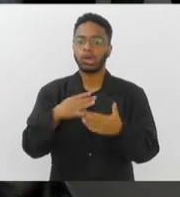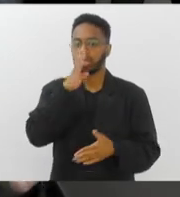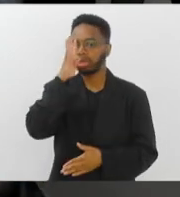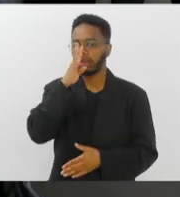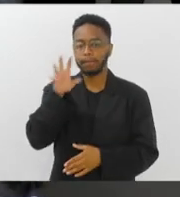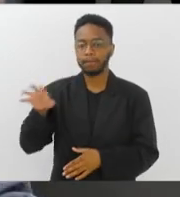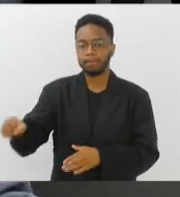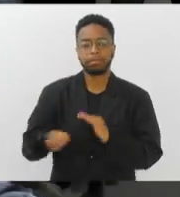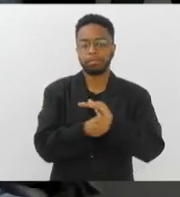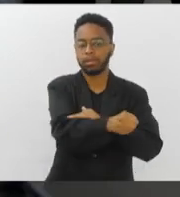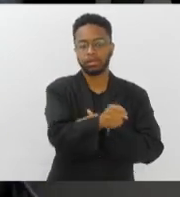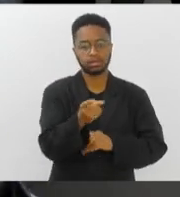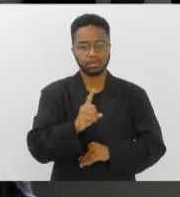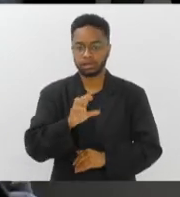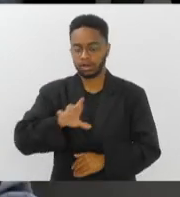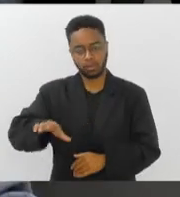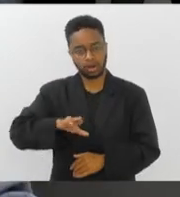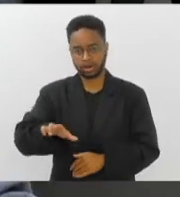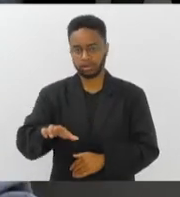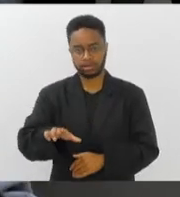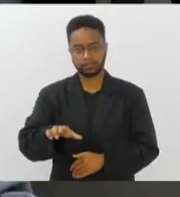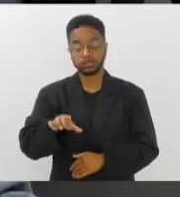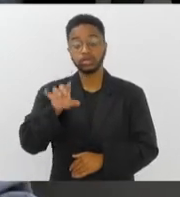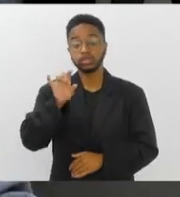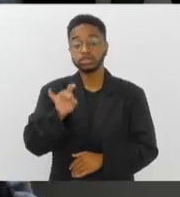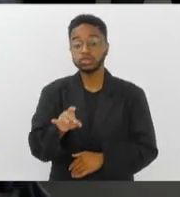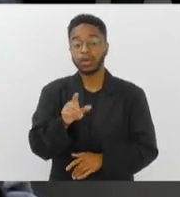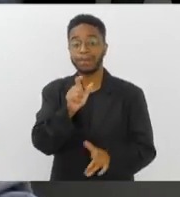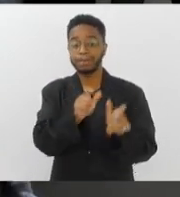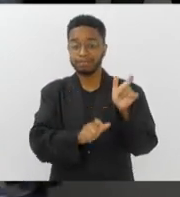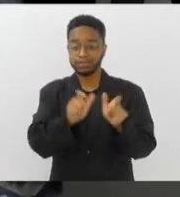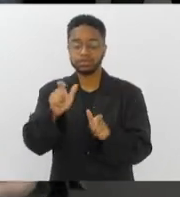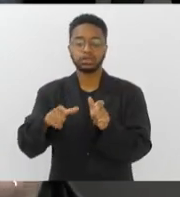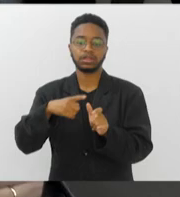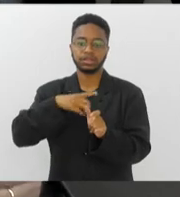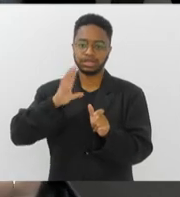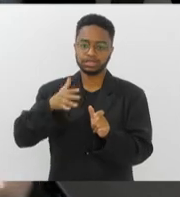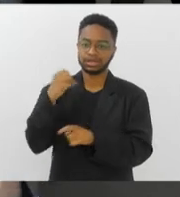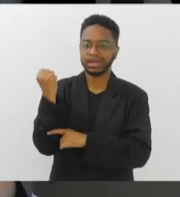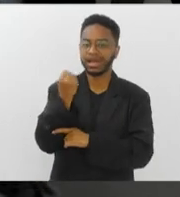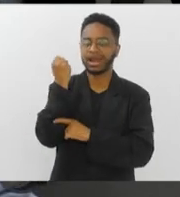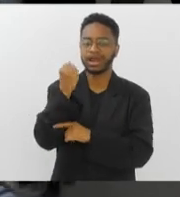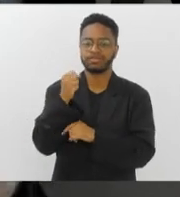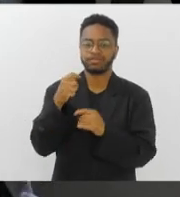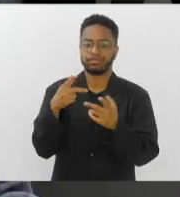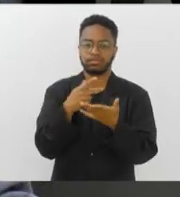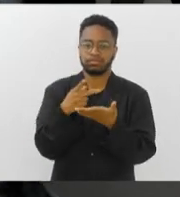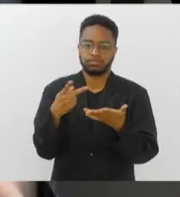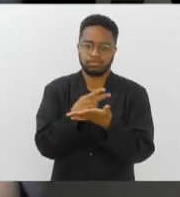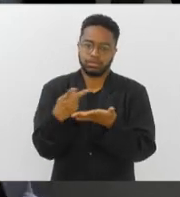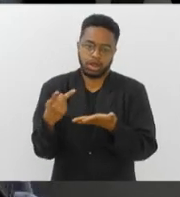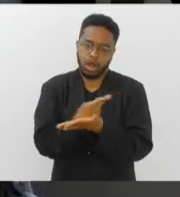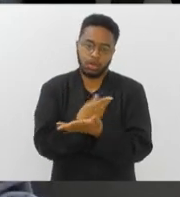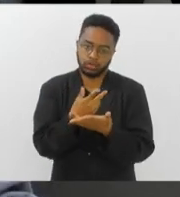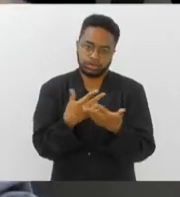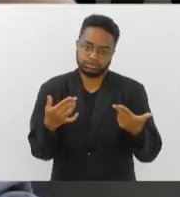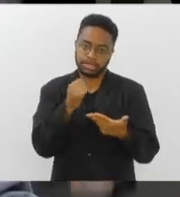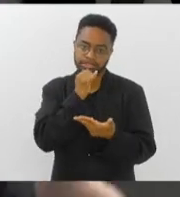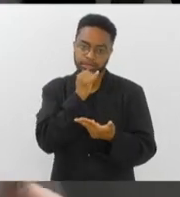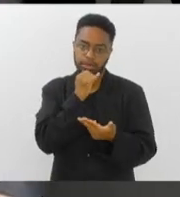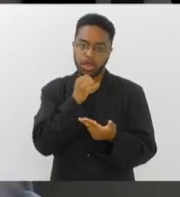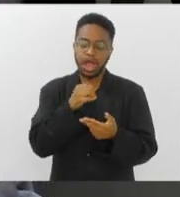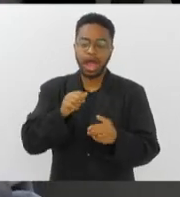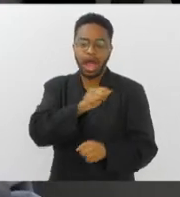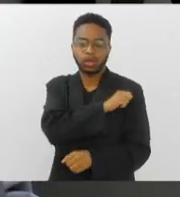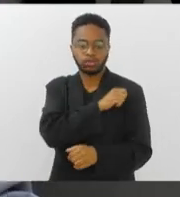está com sintomas de depressão, manda para o CAPSI. Não. É para pegar casos onde você tem já uma gravidade. Né? Por exemplo, o aluno que se mutila, o aluno